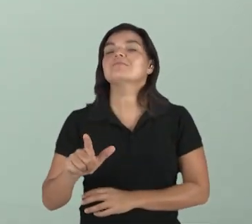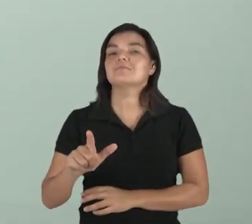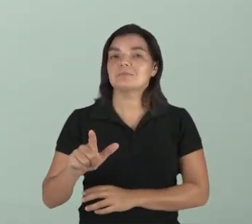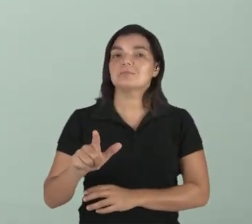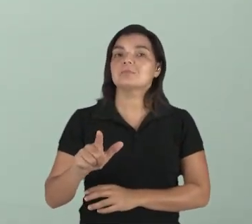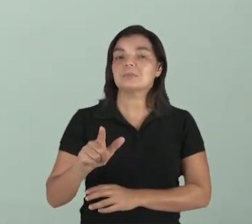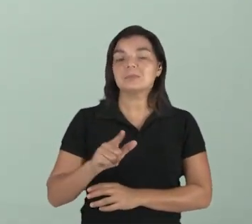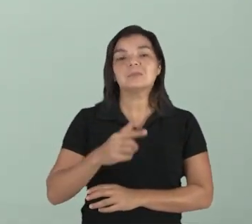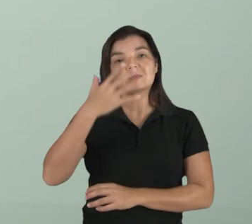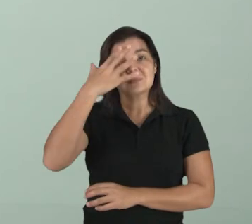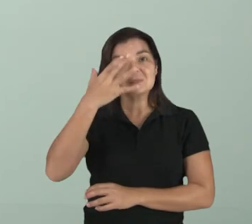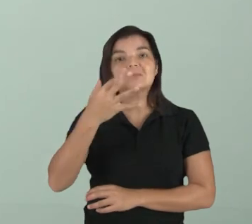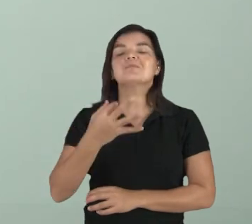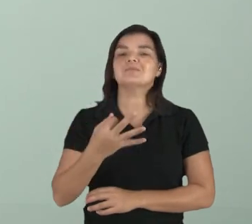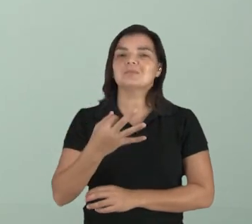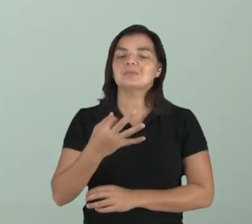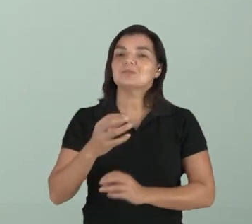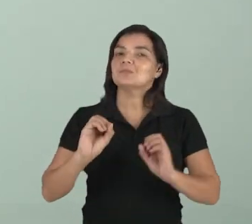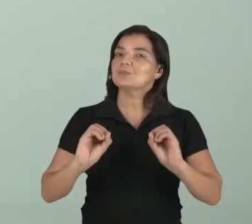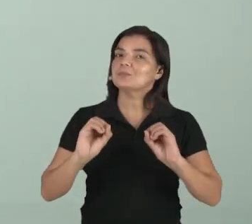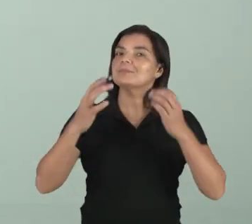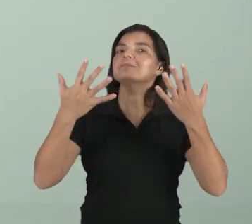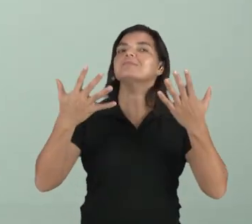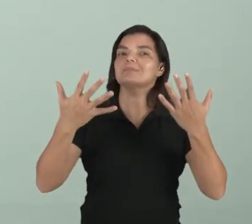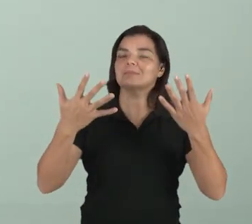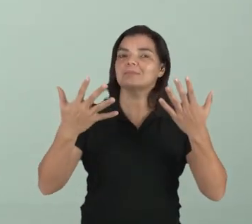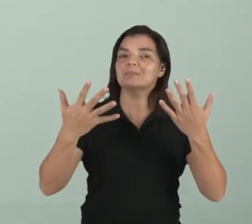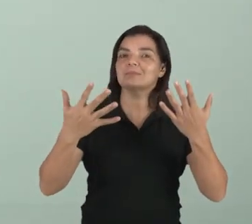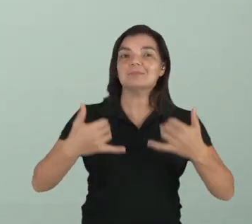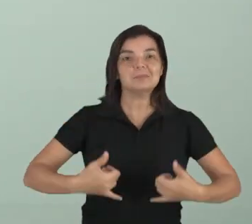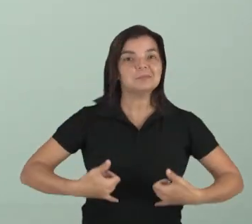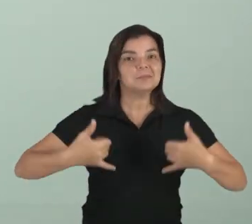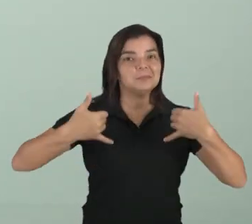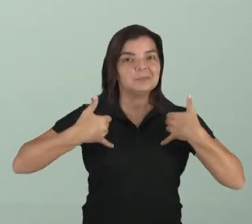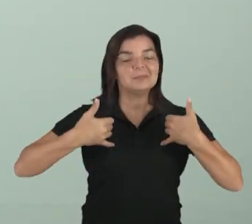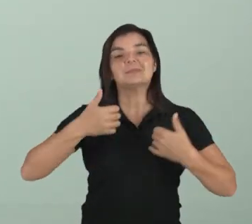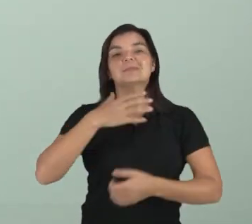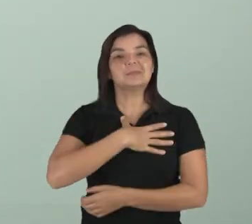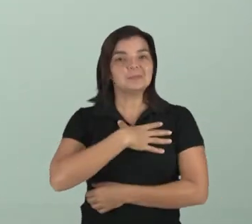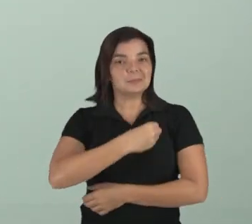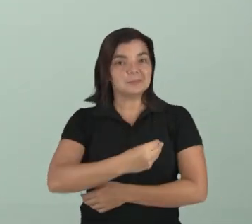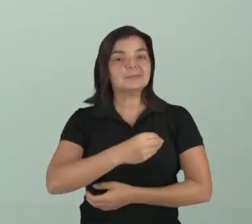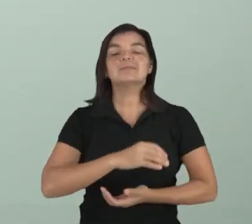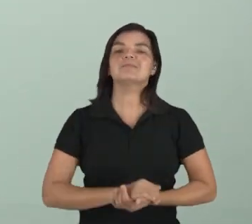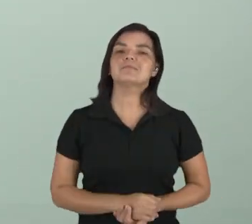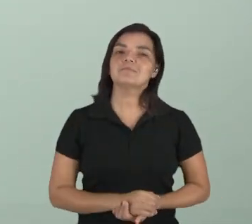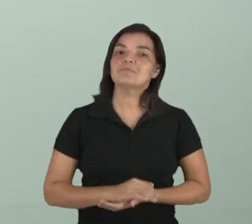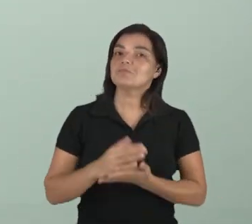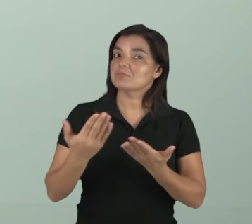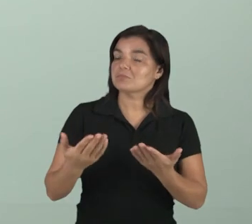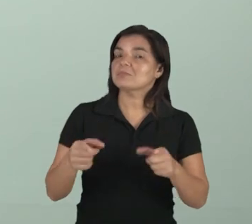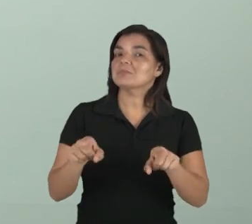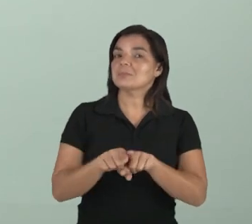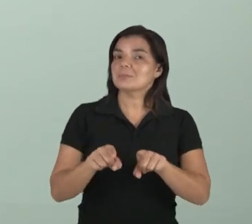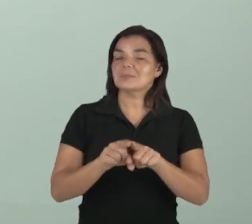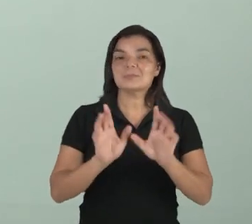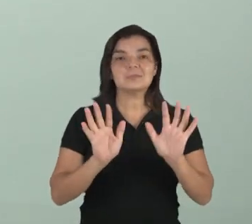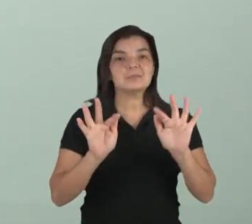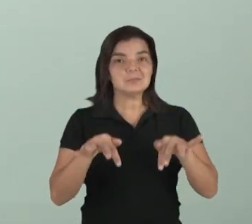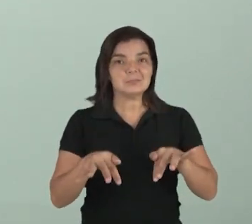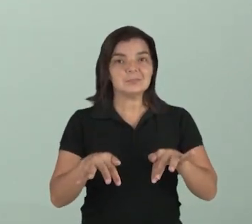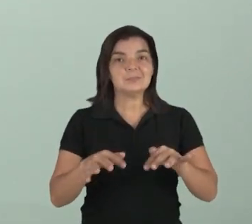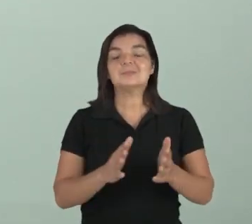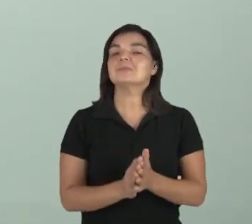ritual, que foi justamente a comemoração do aniversário da menininha. Então, e aí, tanto que ele finaliza